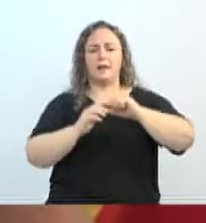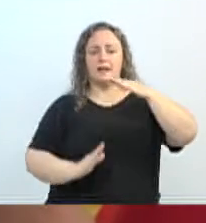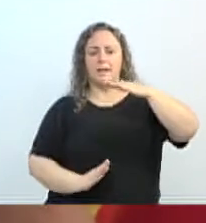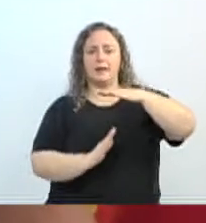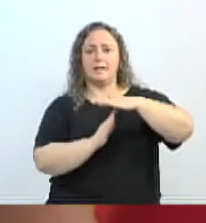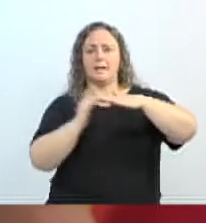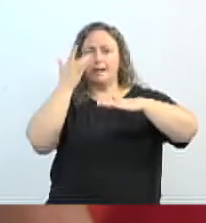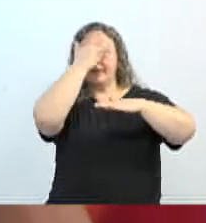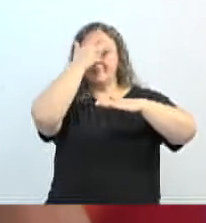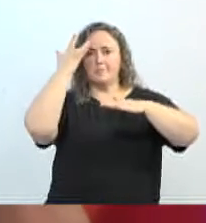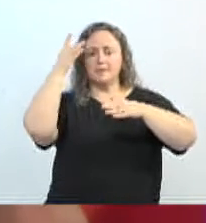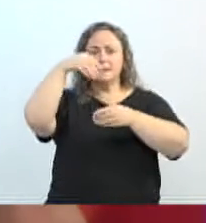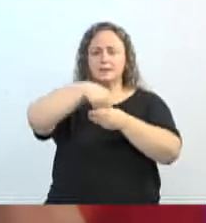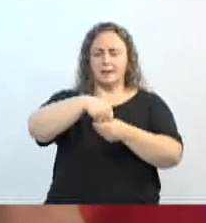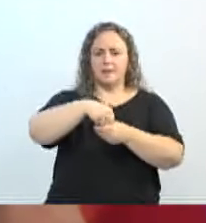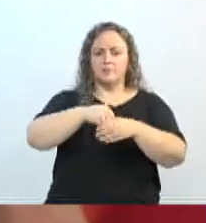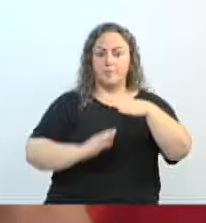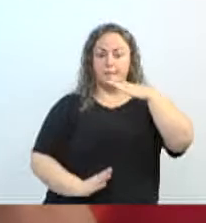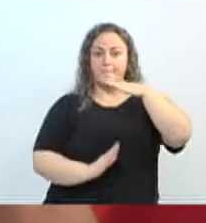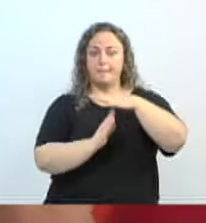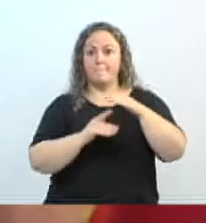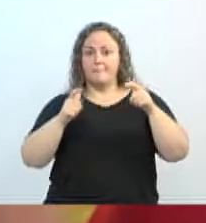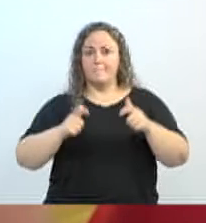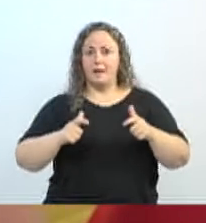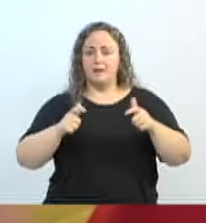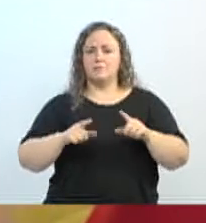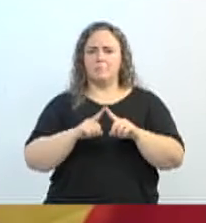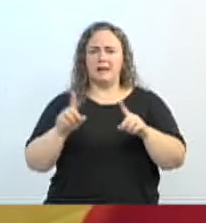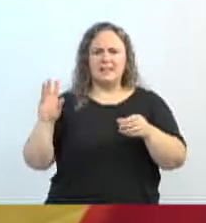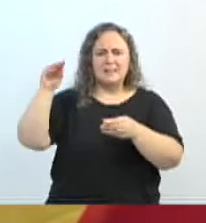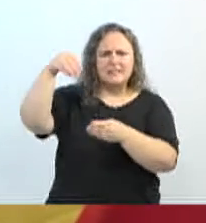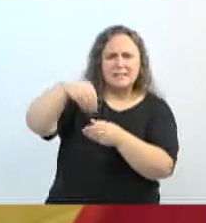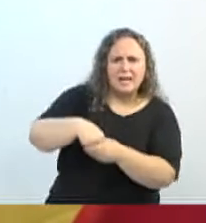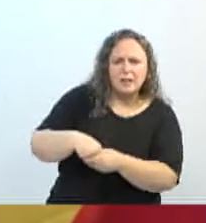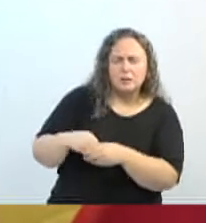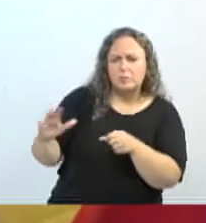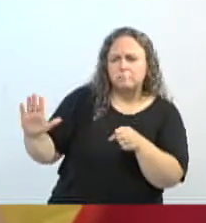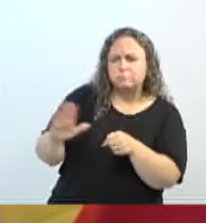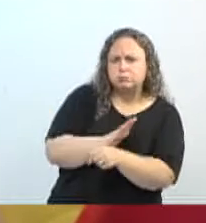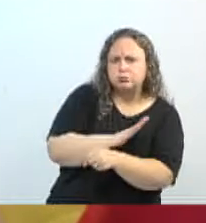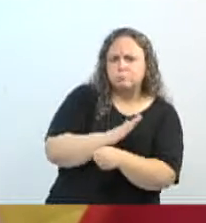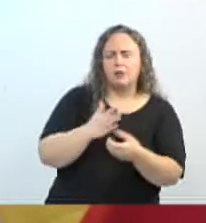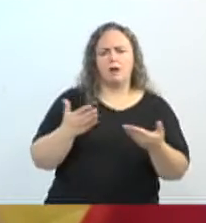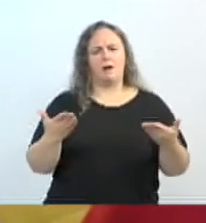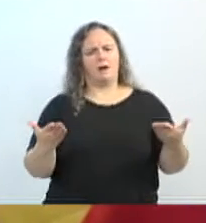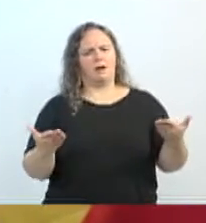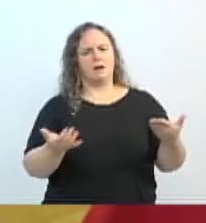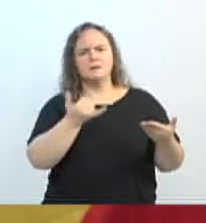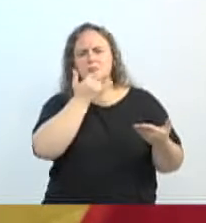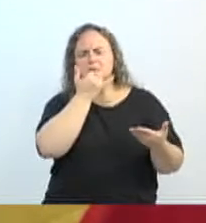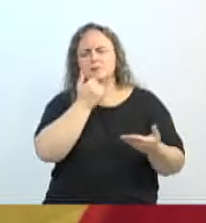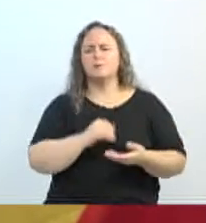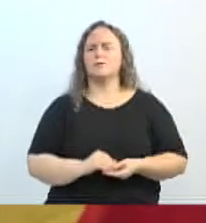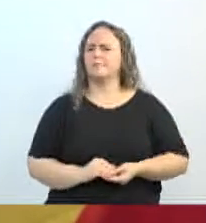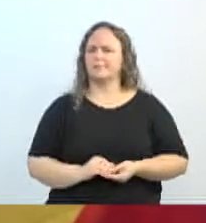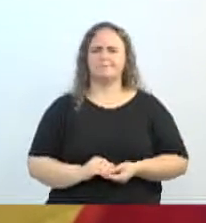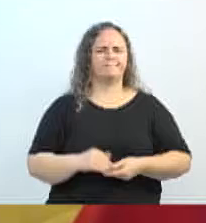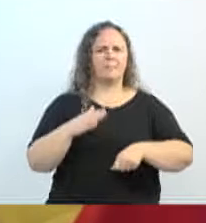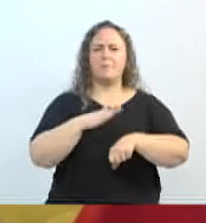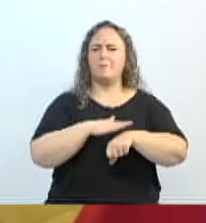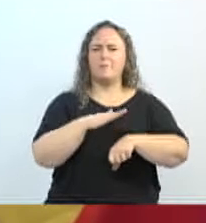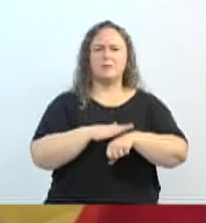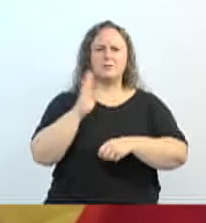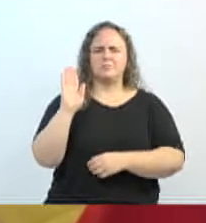pessoas máximo para aquele recinto e lá dentro tinha uma multidão aglomerada. Então é uma pena que a gente está vivendo um momento de